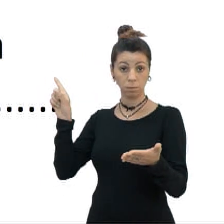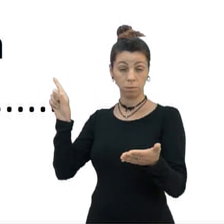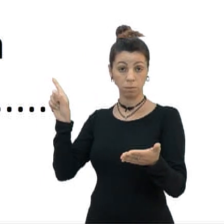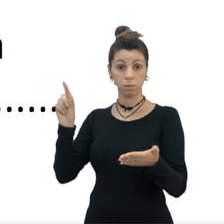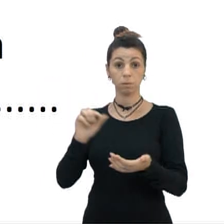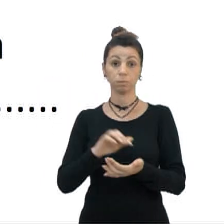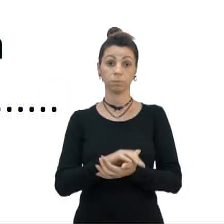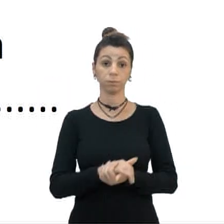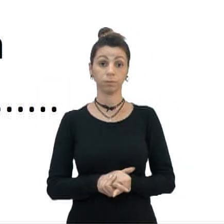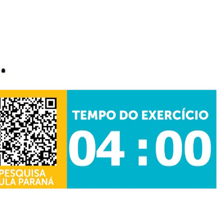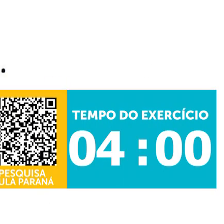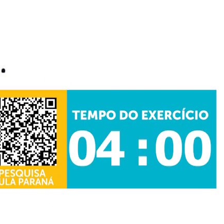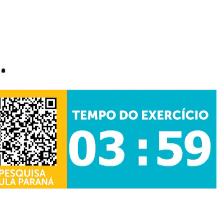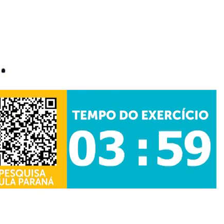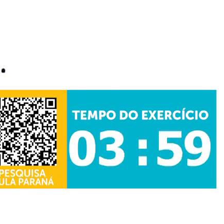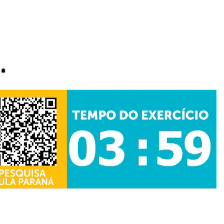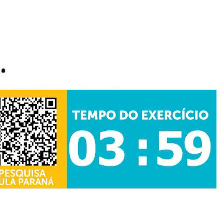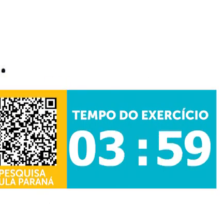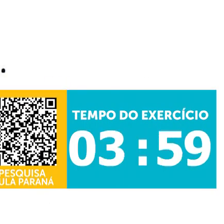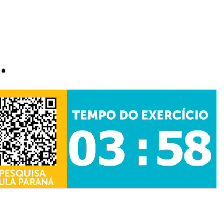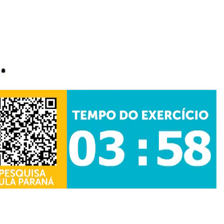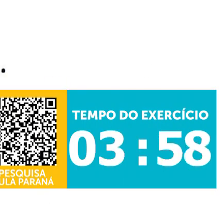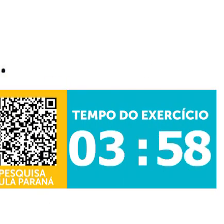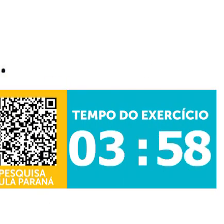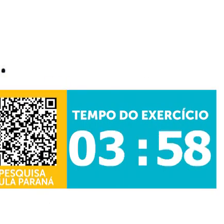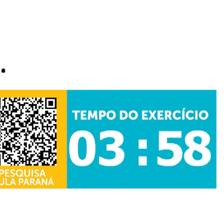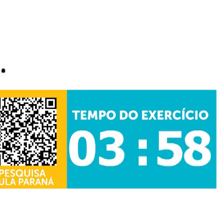essas questões.